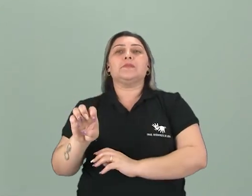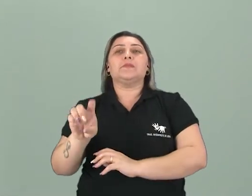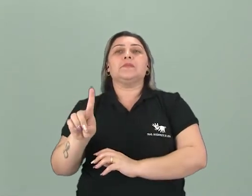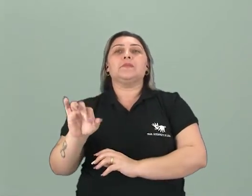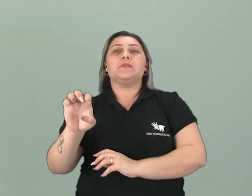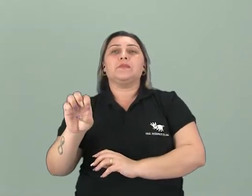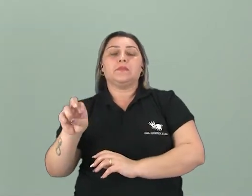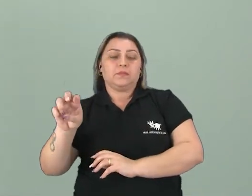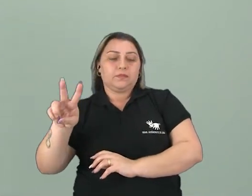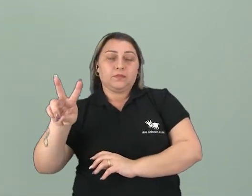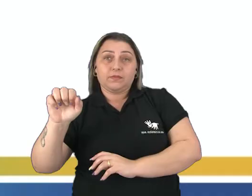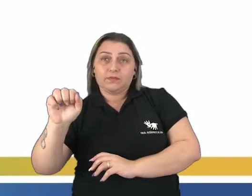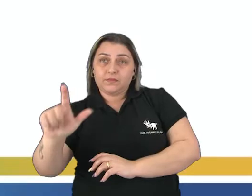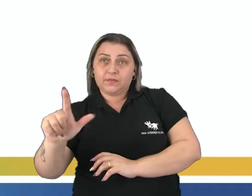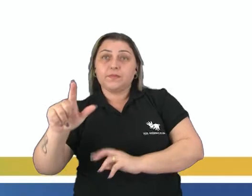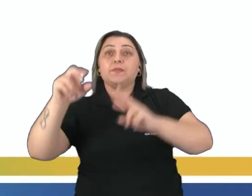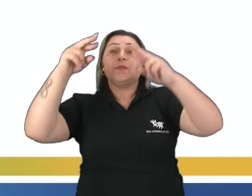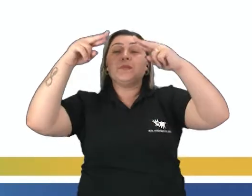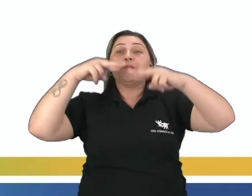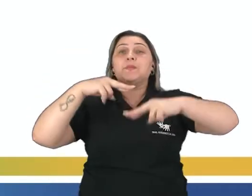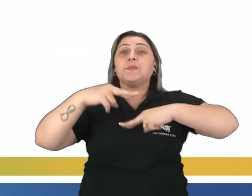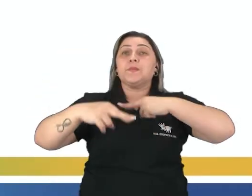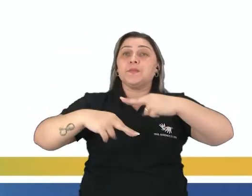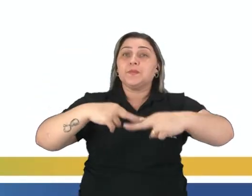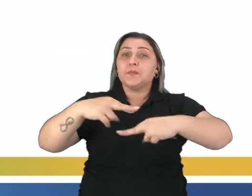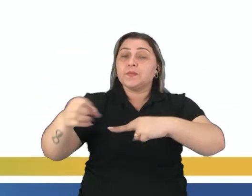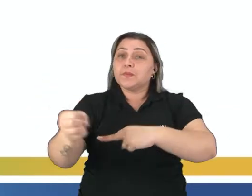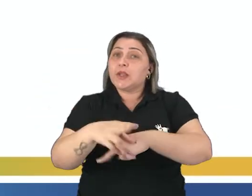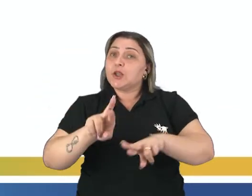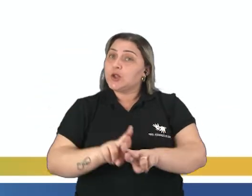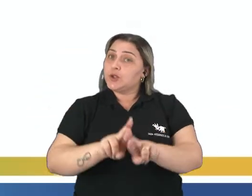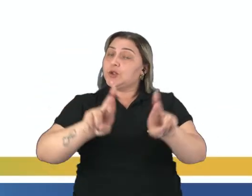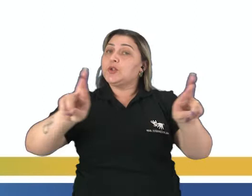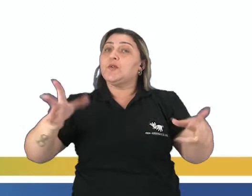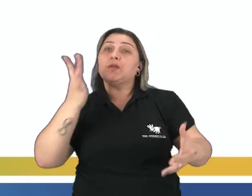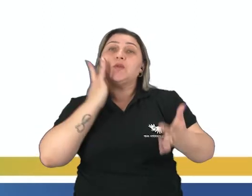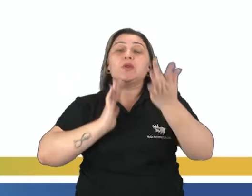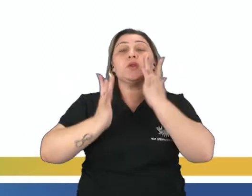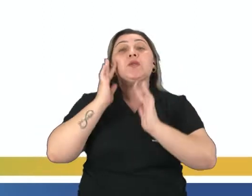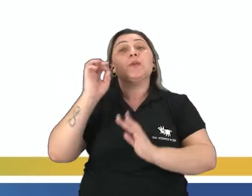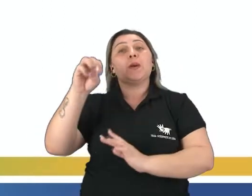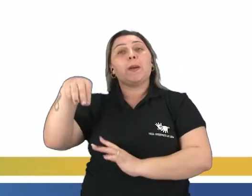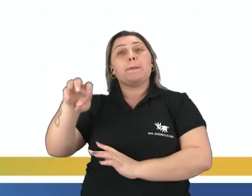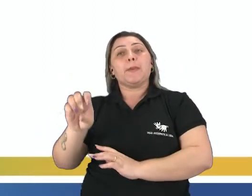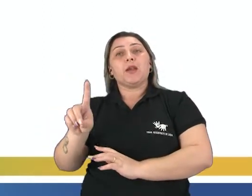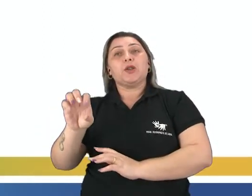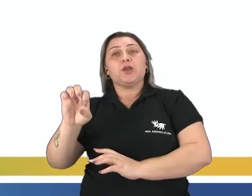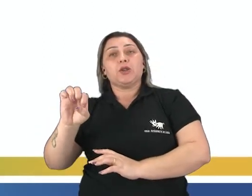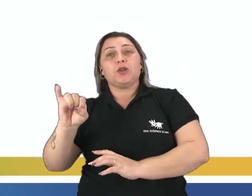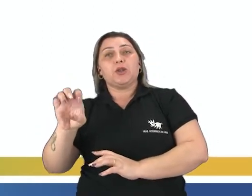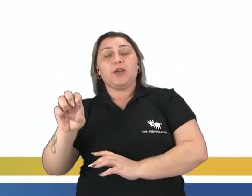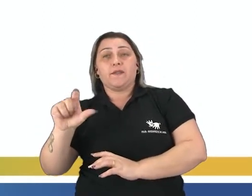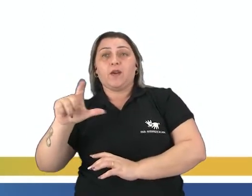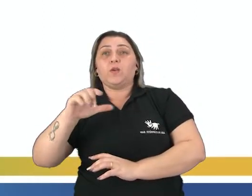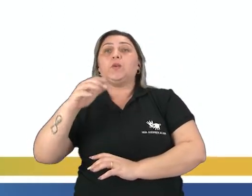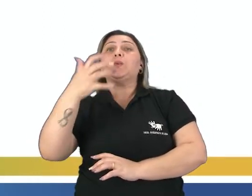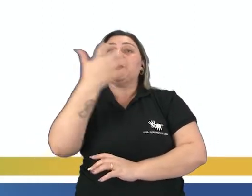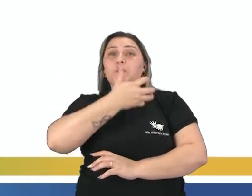teatro renascentista, gente? Muito diferente do teatro medieval, que possuía um